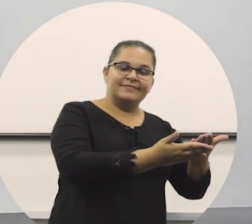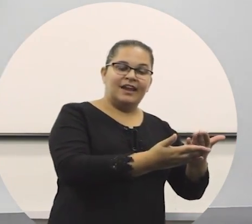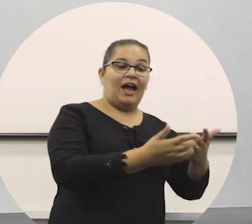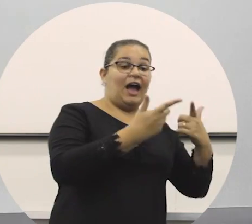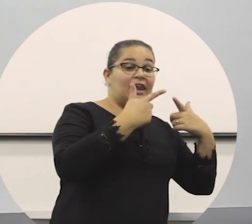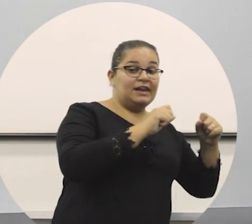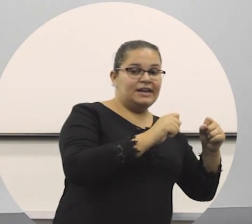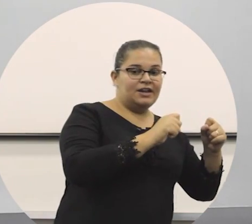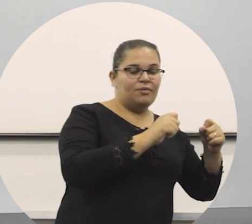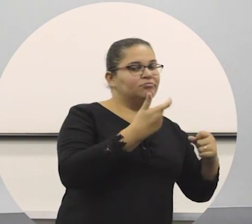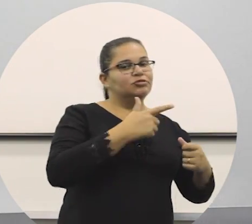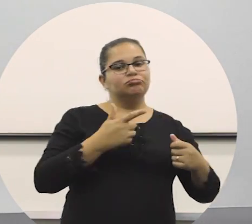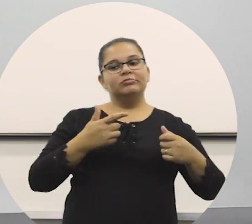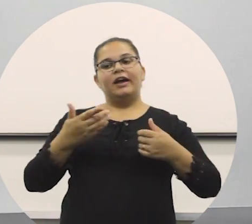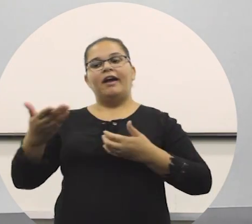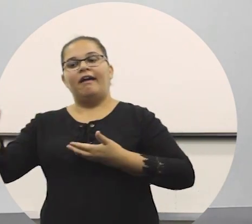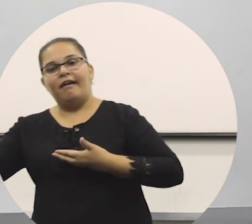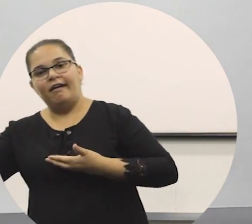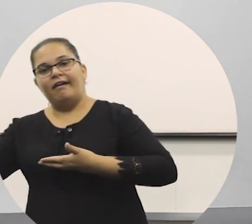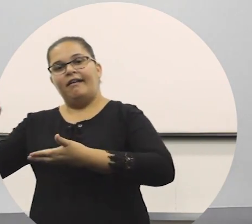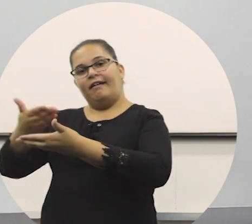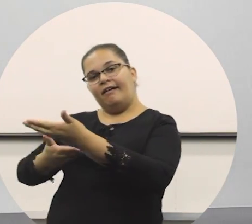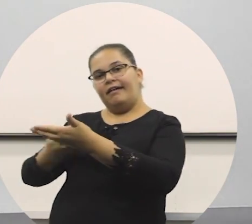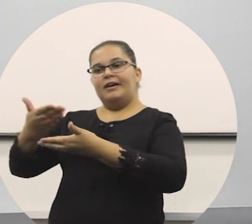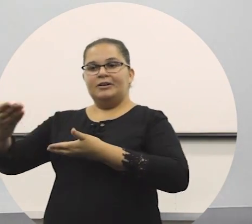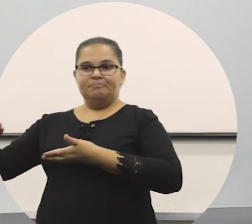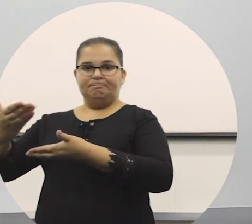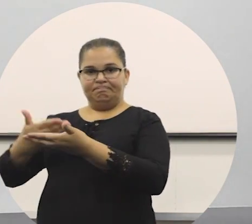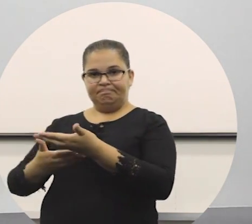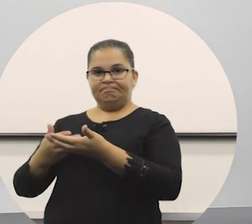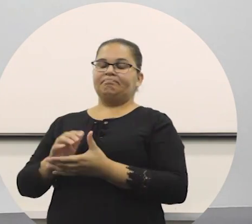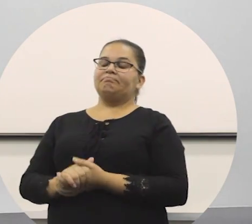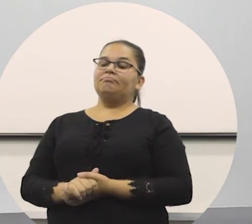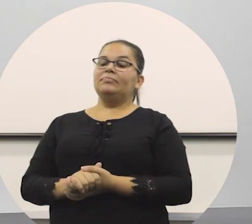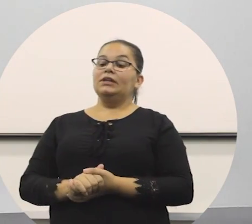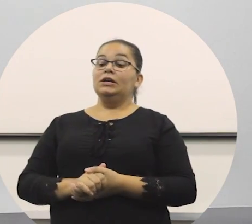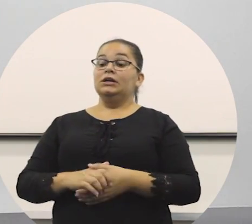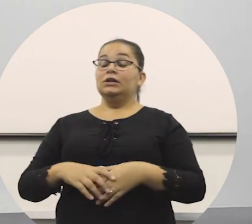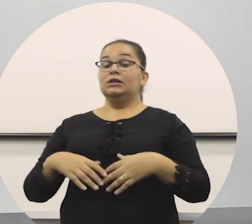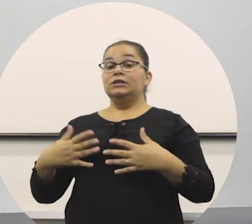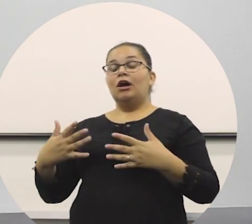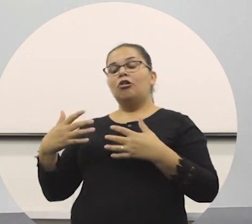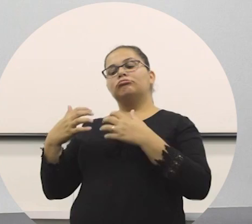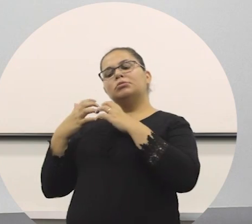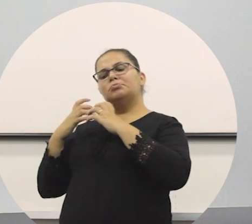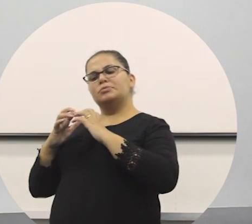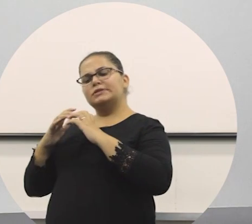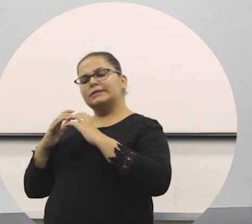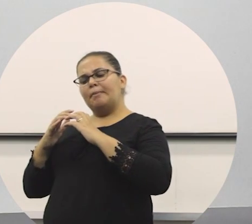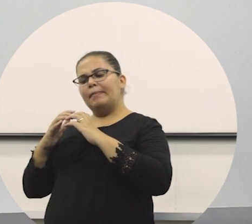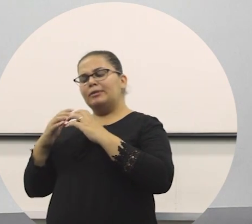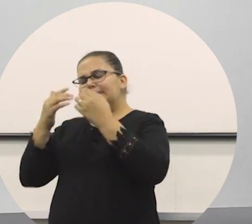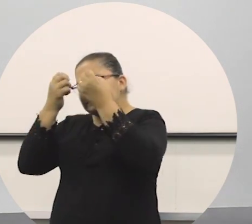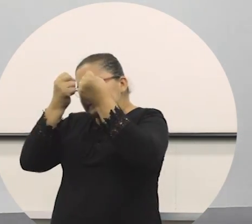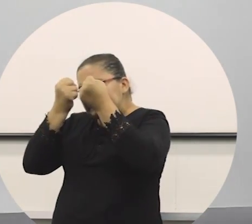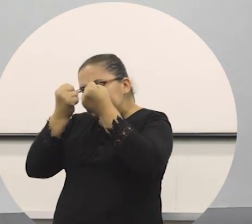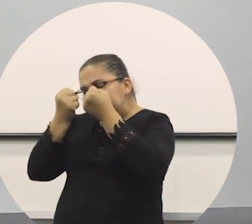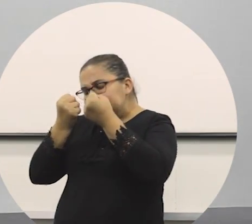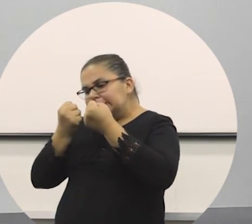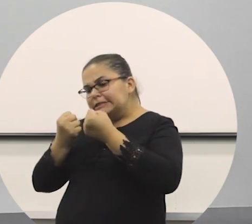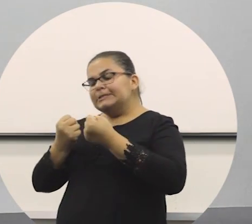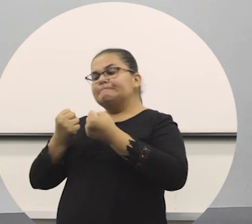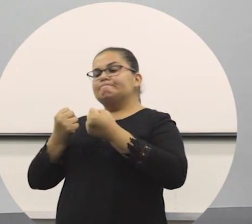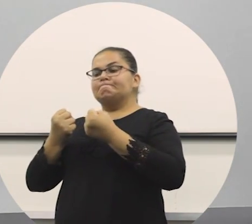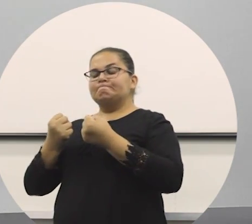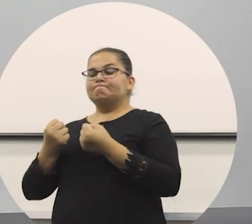bom? Bom, quando eu faço isso, o meu processamento de memória vai ficar sobrecarregado, porque eu vou ter